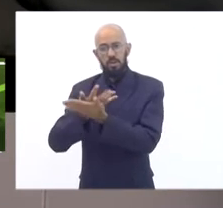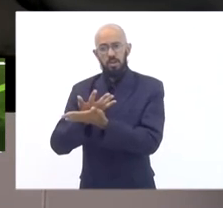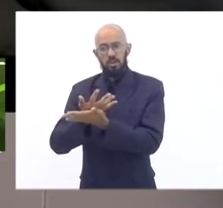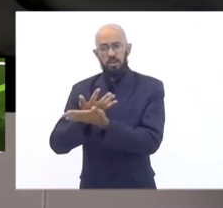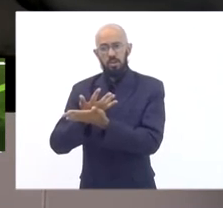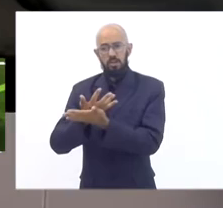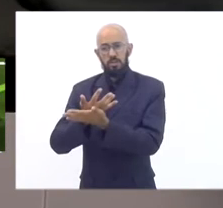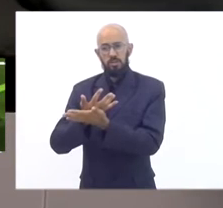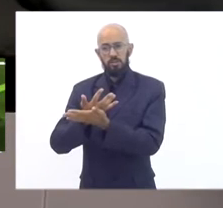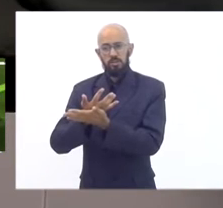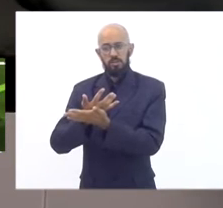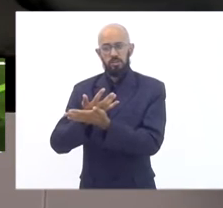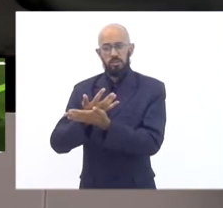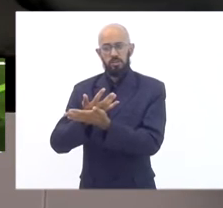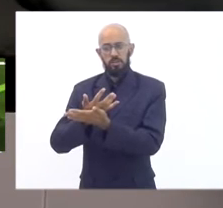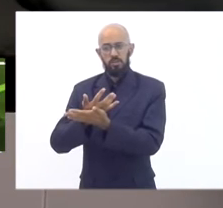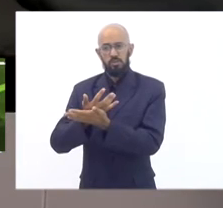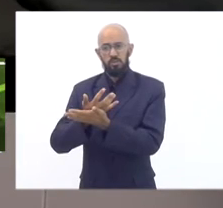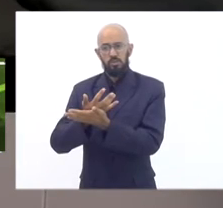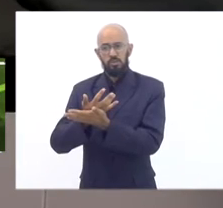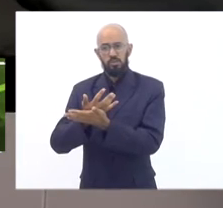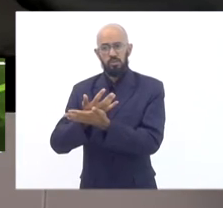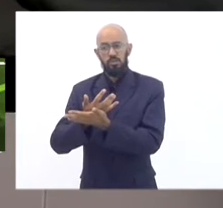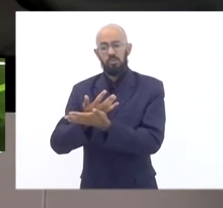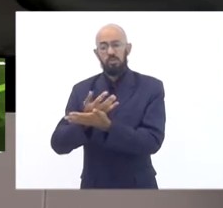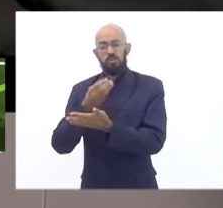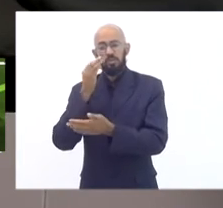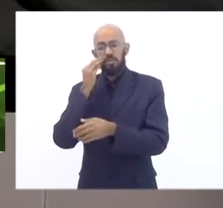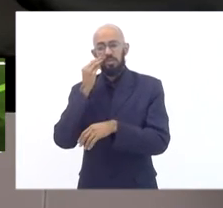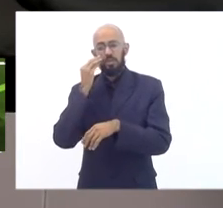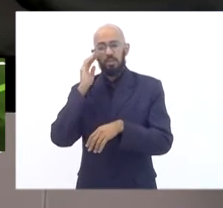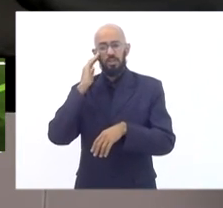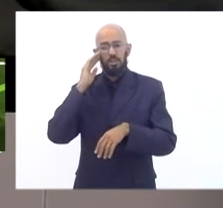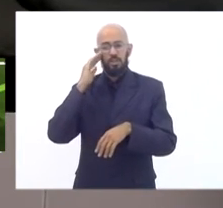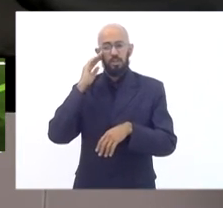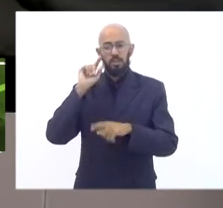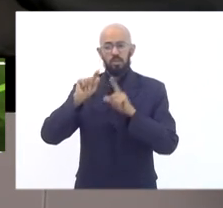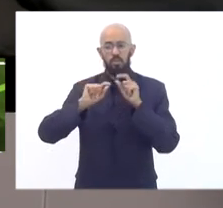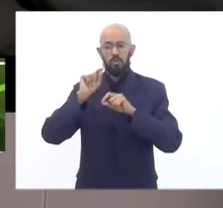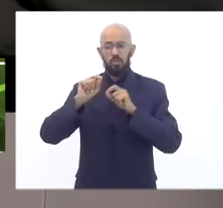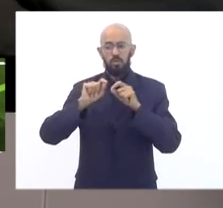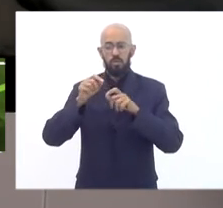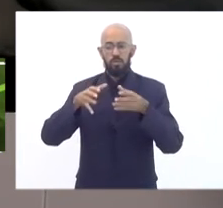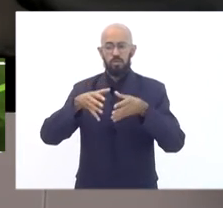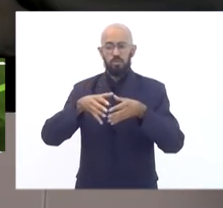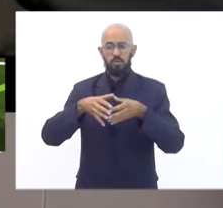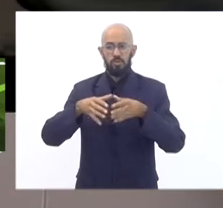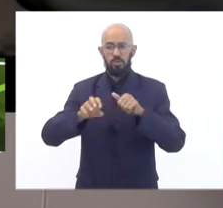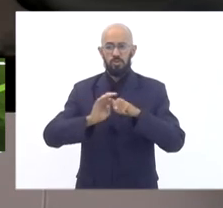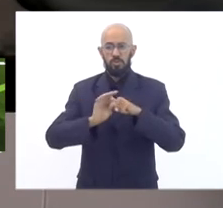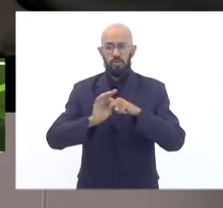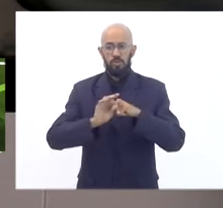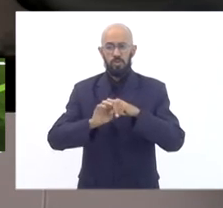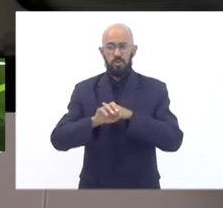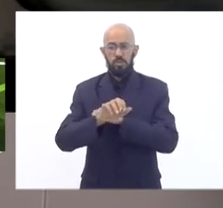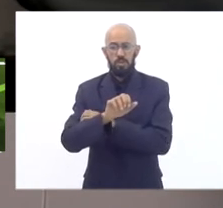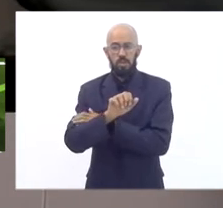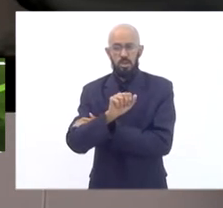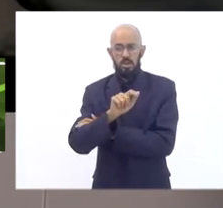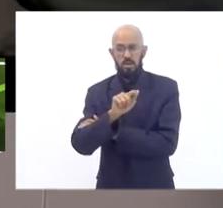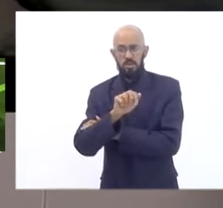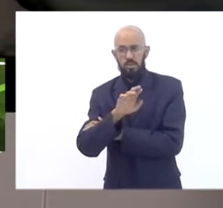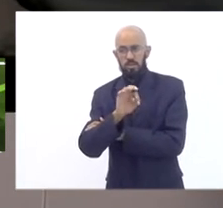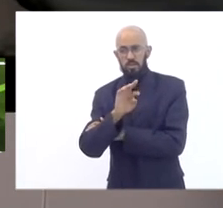públicos e também, né, conversar e tentar entender o que as áreas técnicas e a Getransp estão pensando para a melhoria